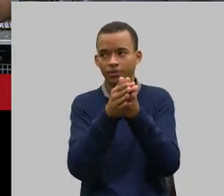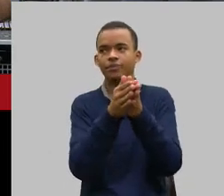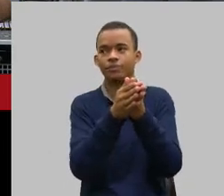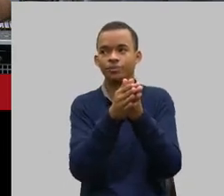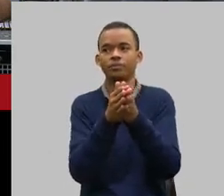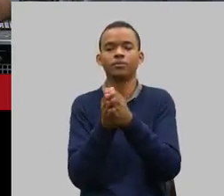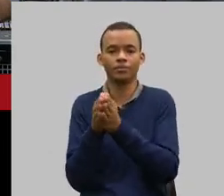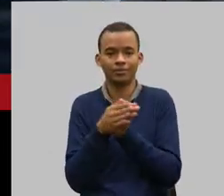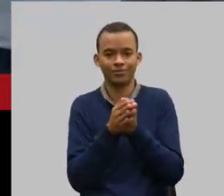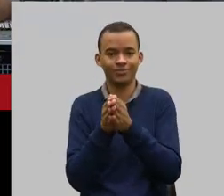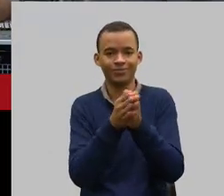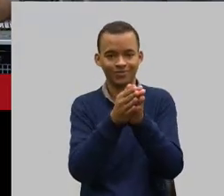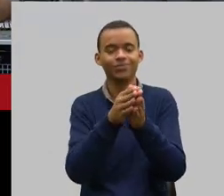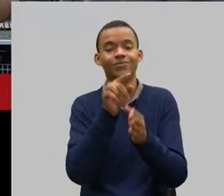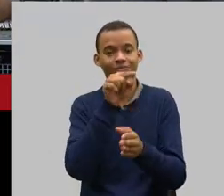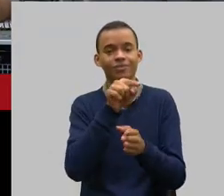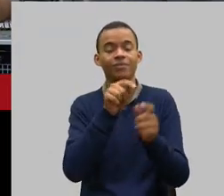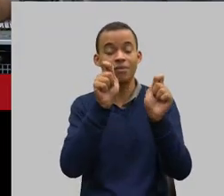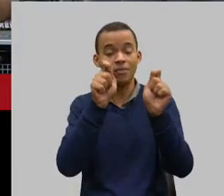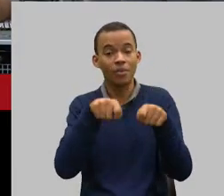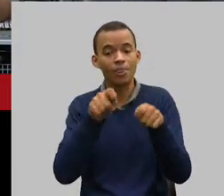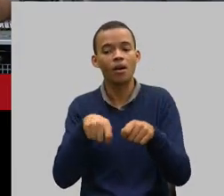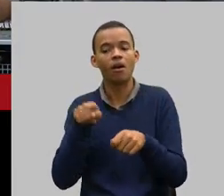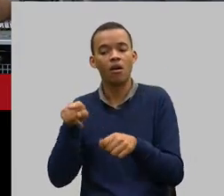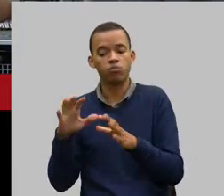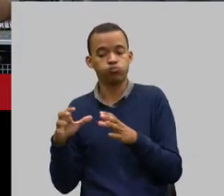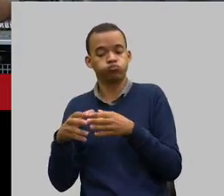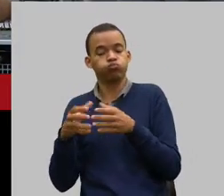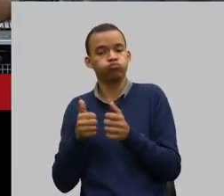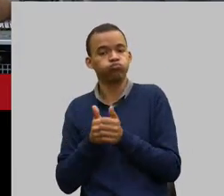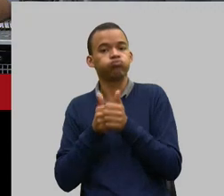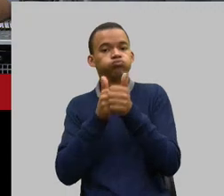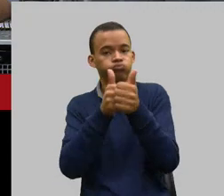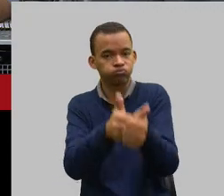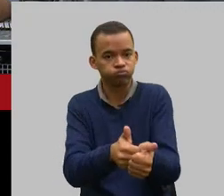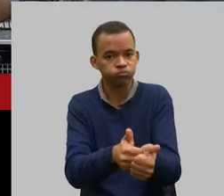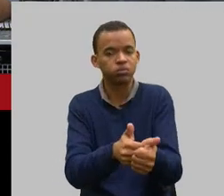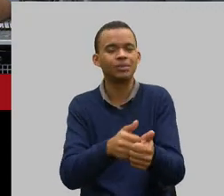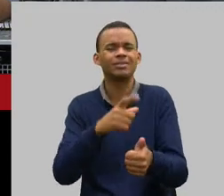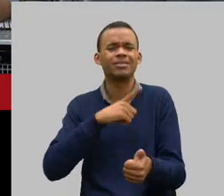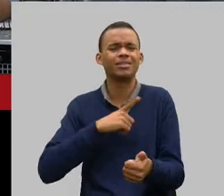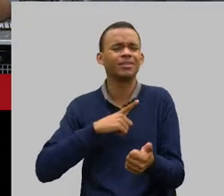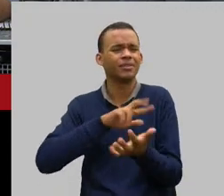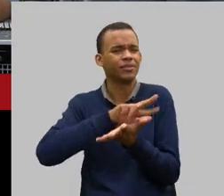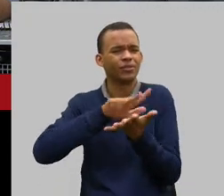consegue perceber que vários itens de